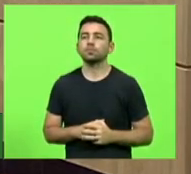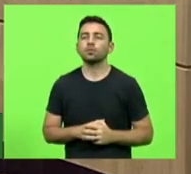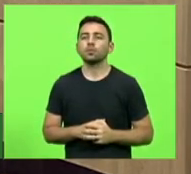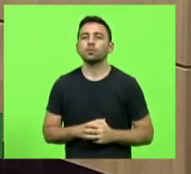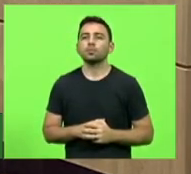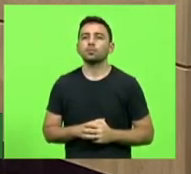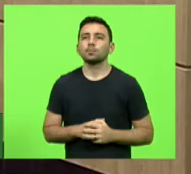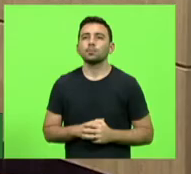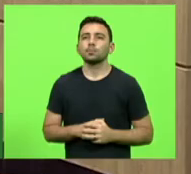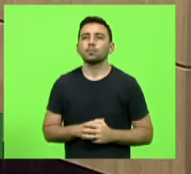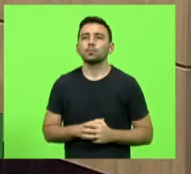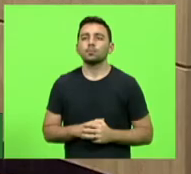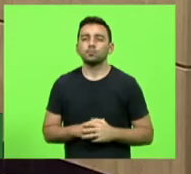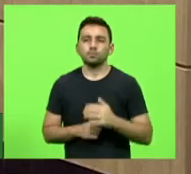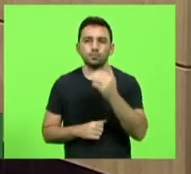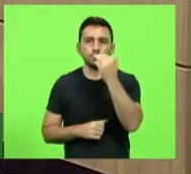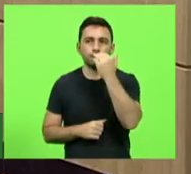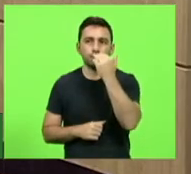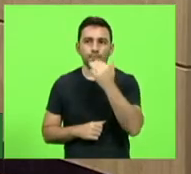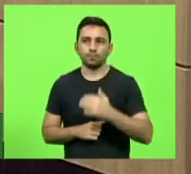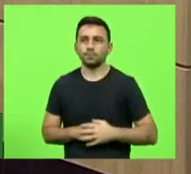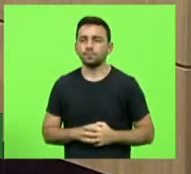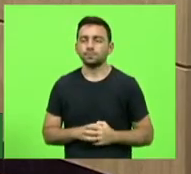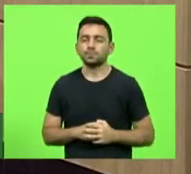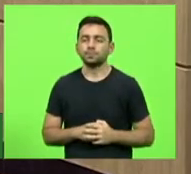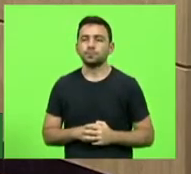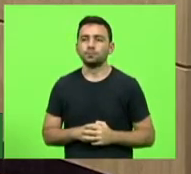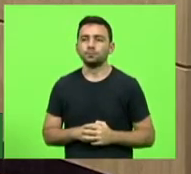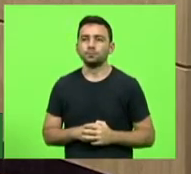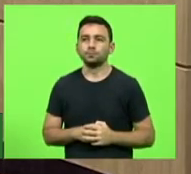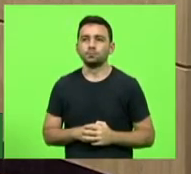Como vota deputado Moacir Sopelsa?